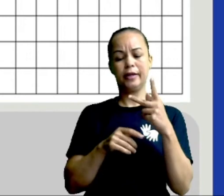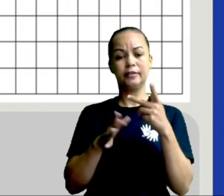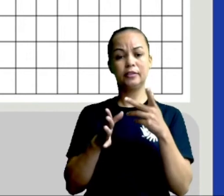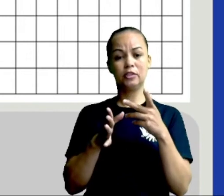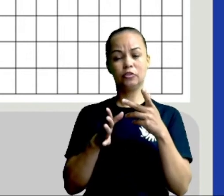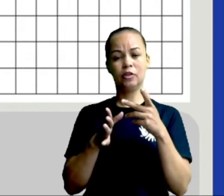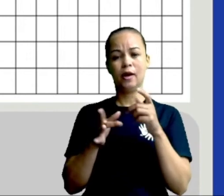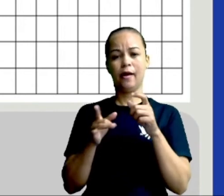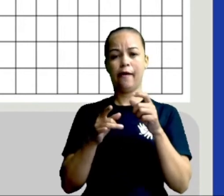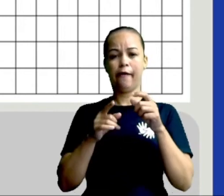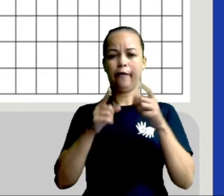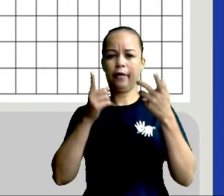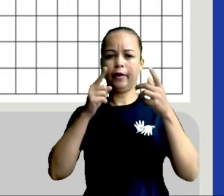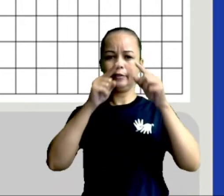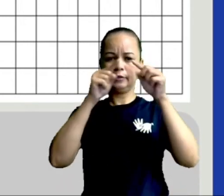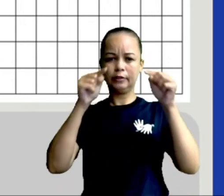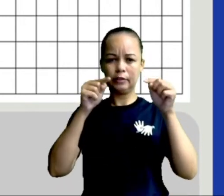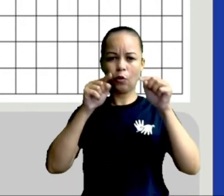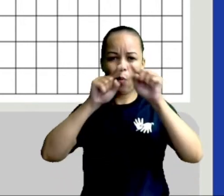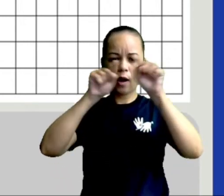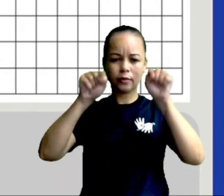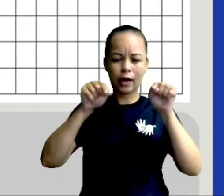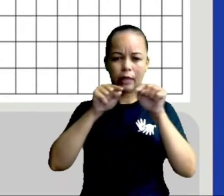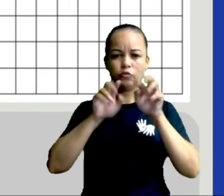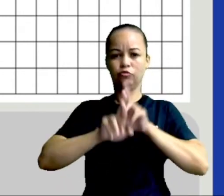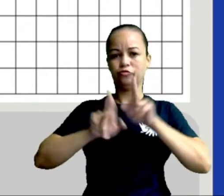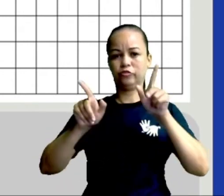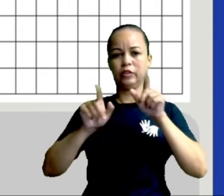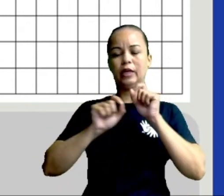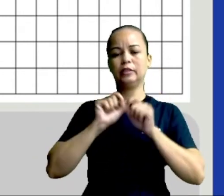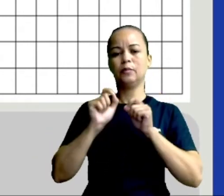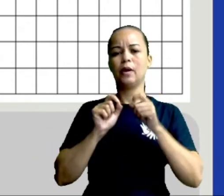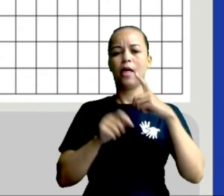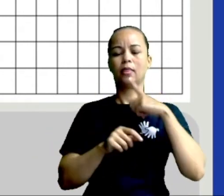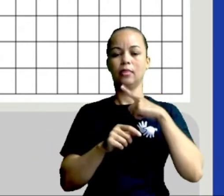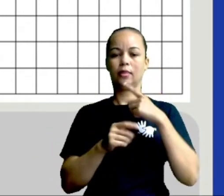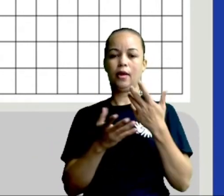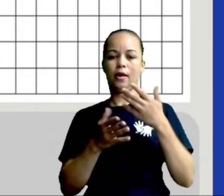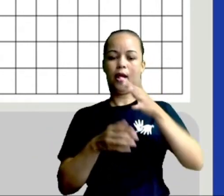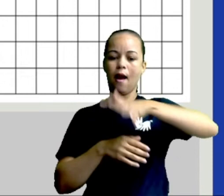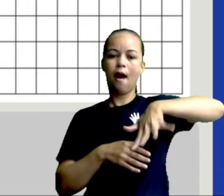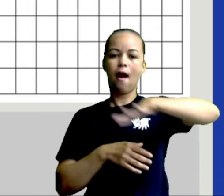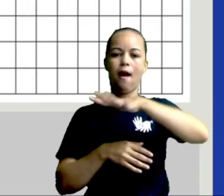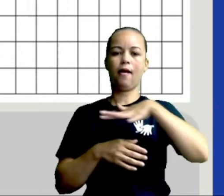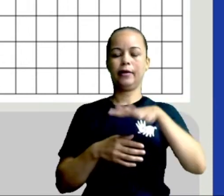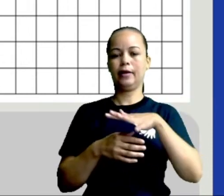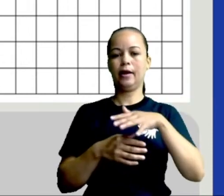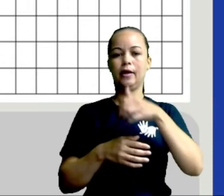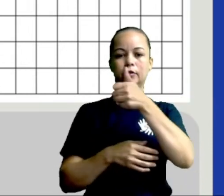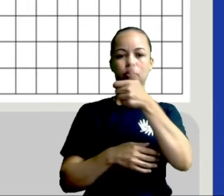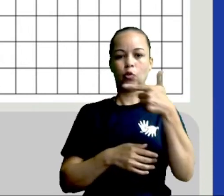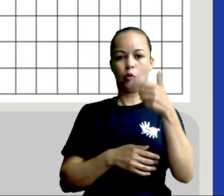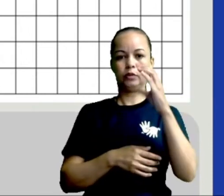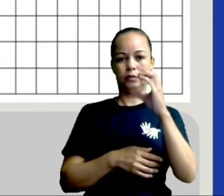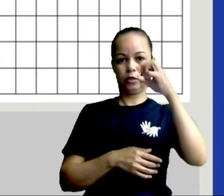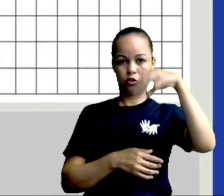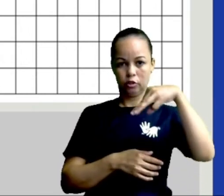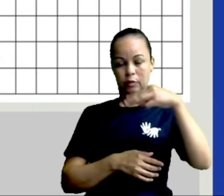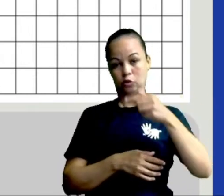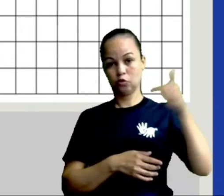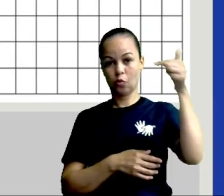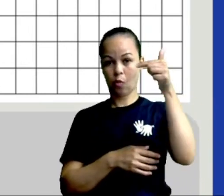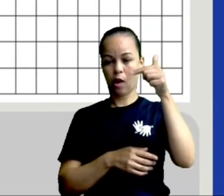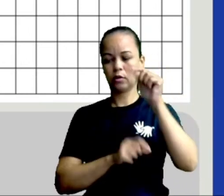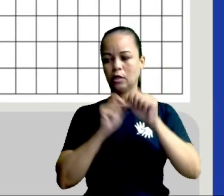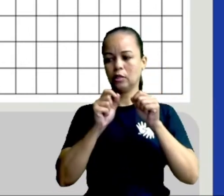diferenciados? Vamos ver. Veja só, para que eu tenha a área 12 centímetros quadrados, eu preciso pensar em quê? Em dois números